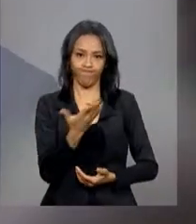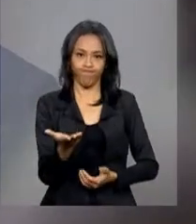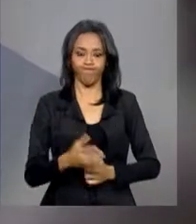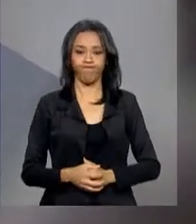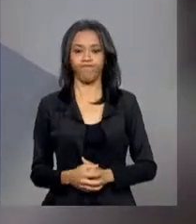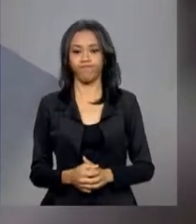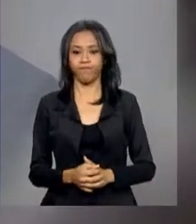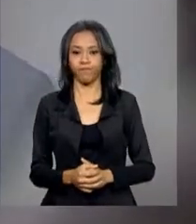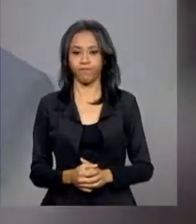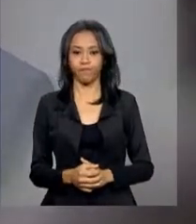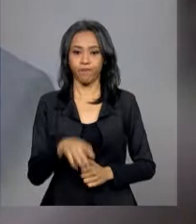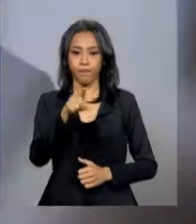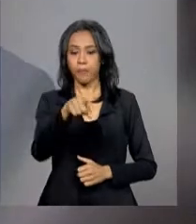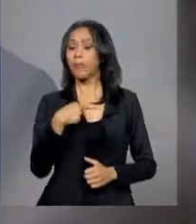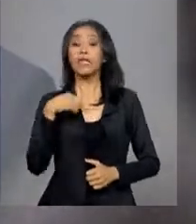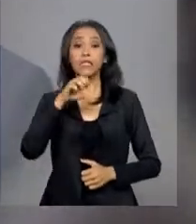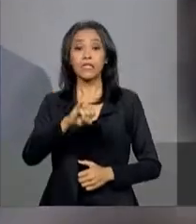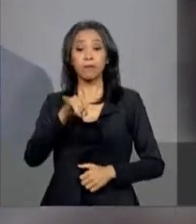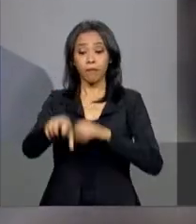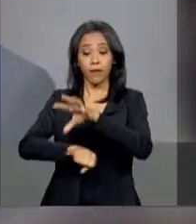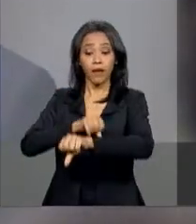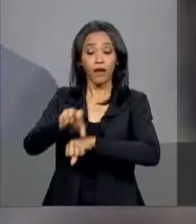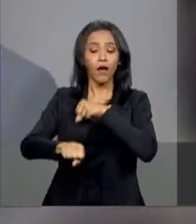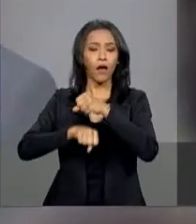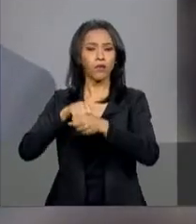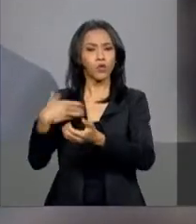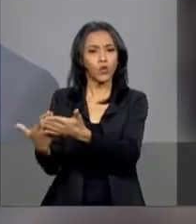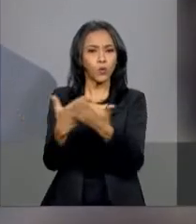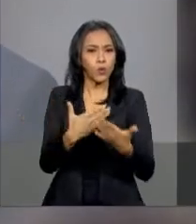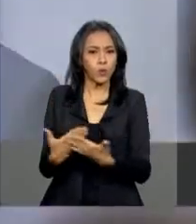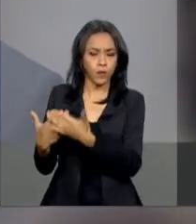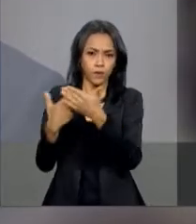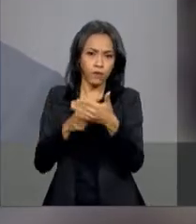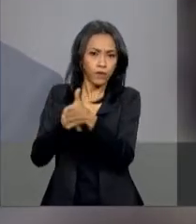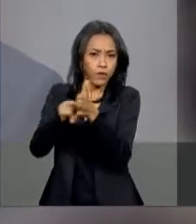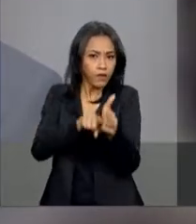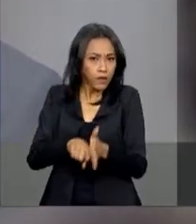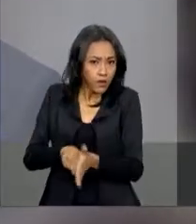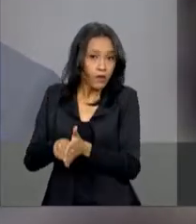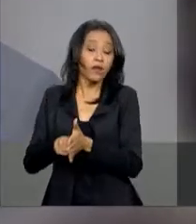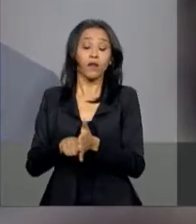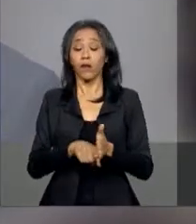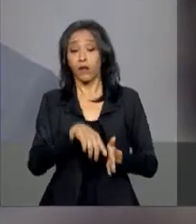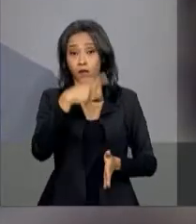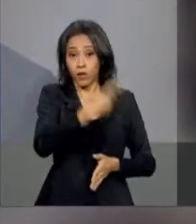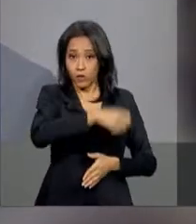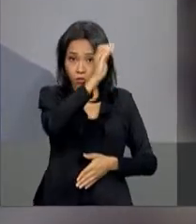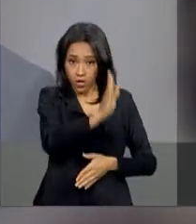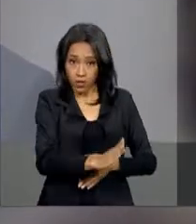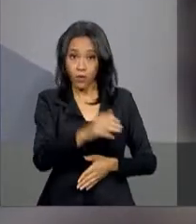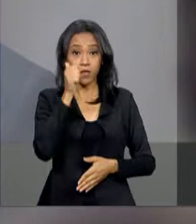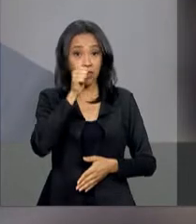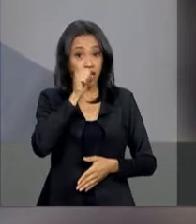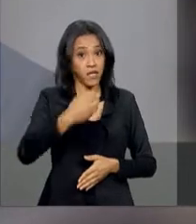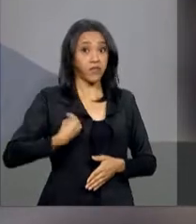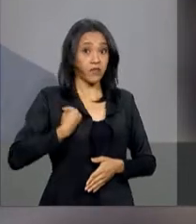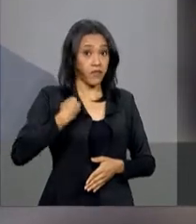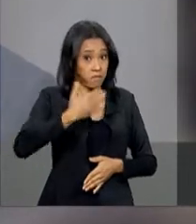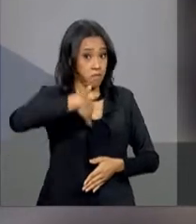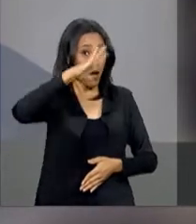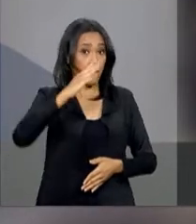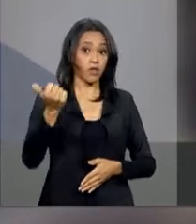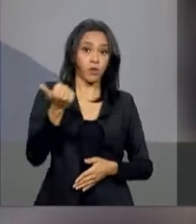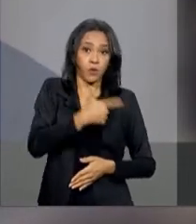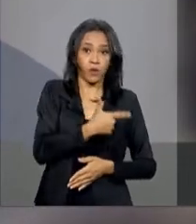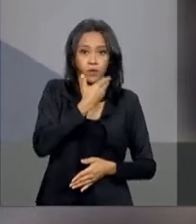sus 11 estudos o brasil já tem as mulheres vivem mais do que os homens mas a média